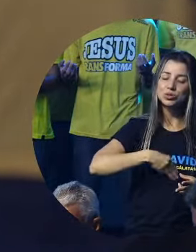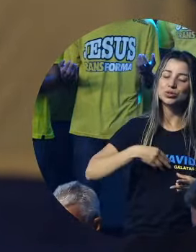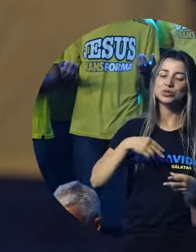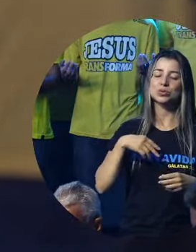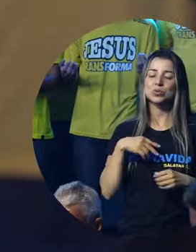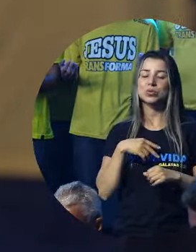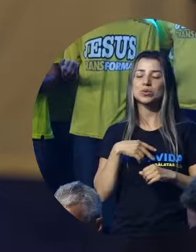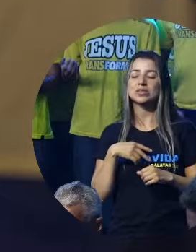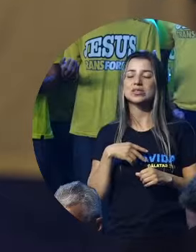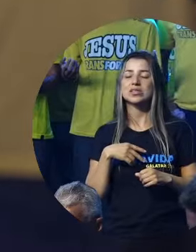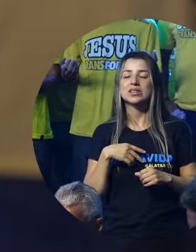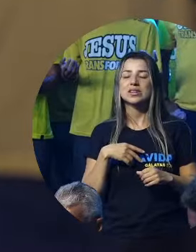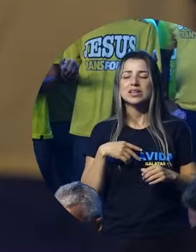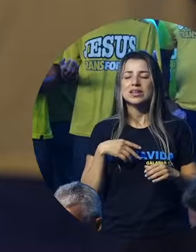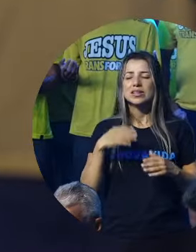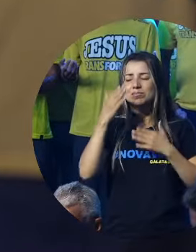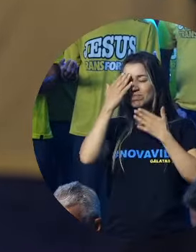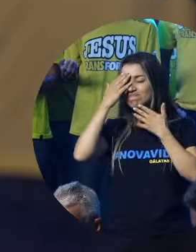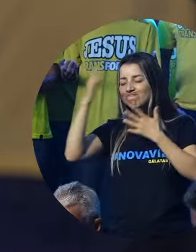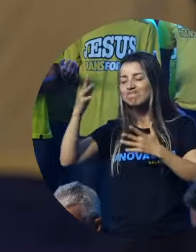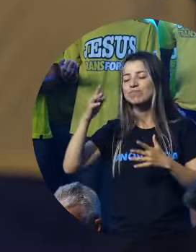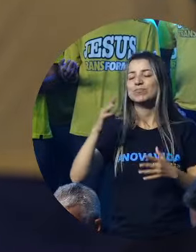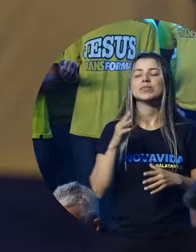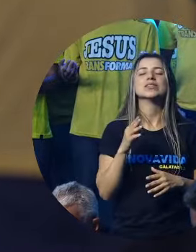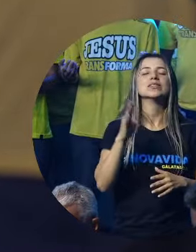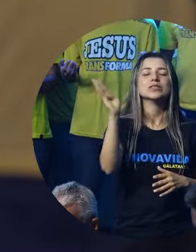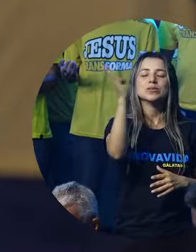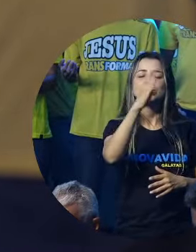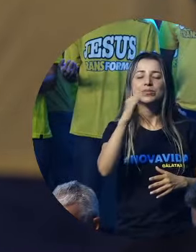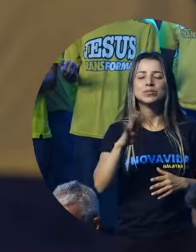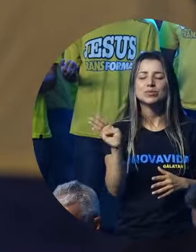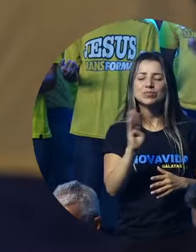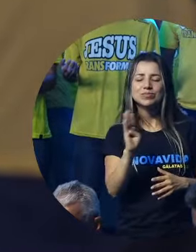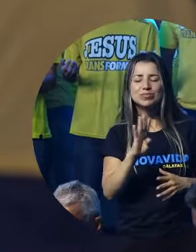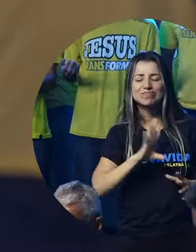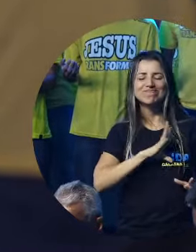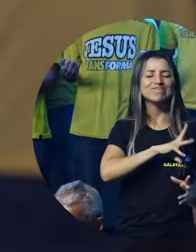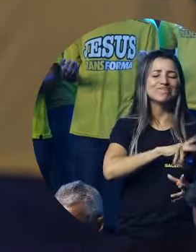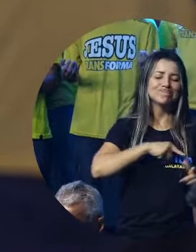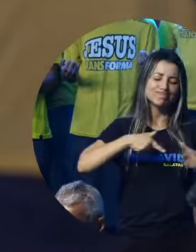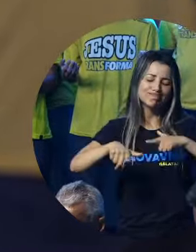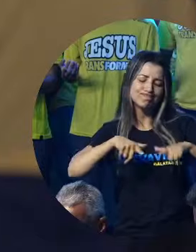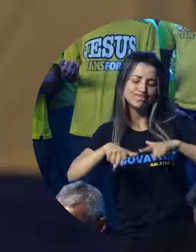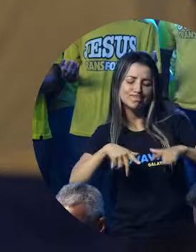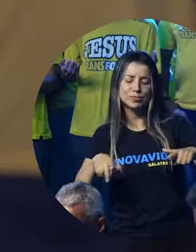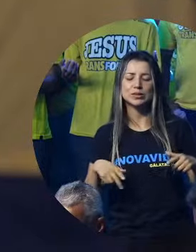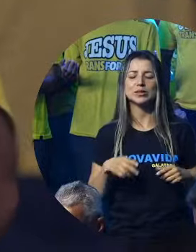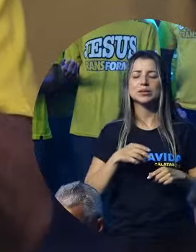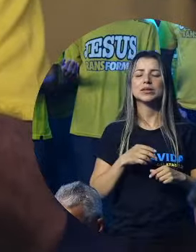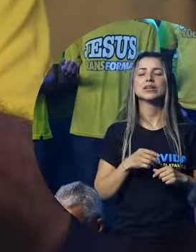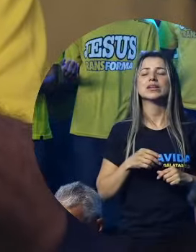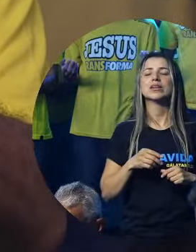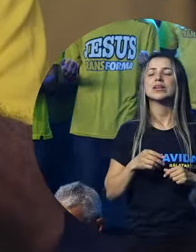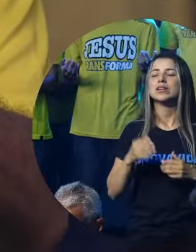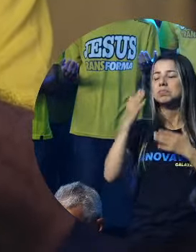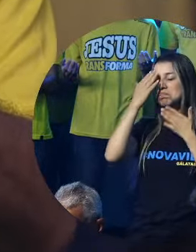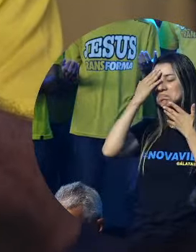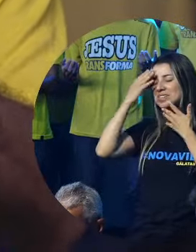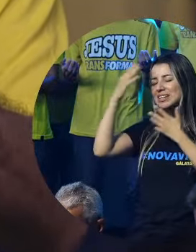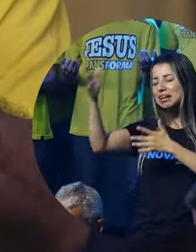Brasil Batista, que ama esta obra. Obrigado por todas as milhares de pessoas que